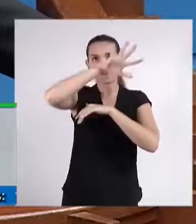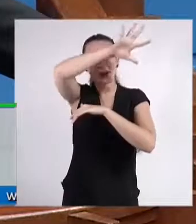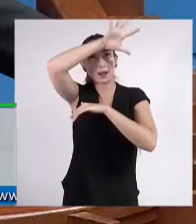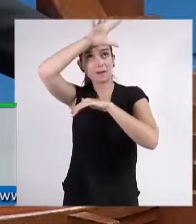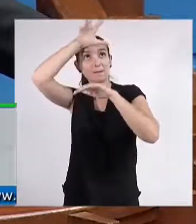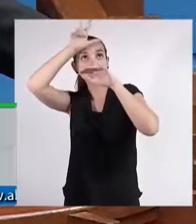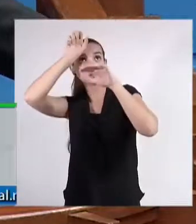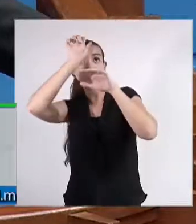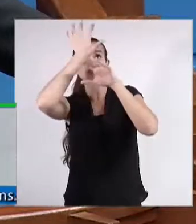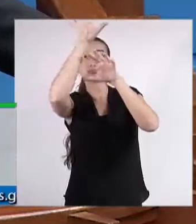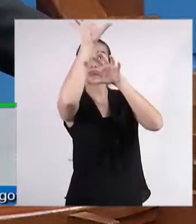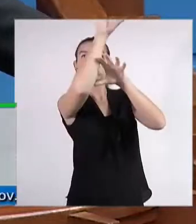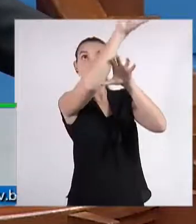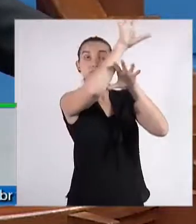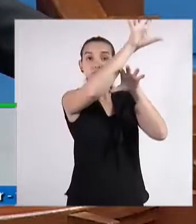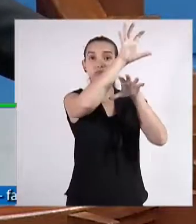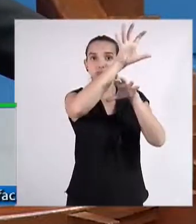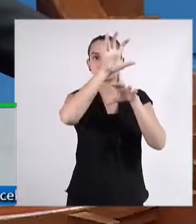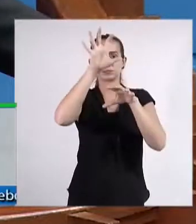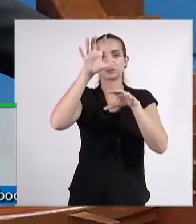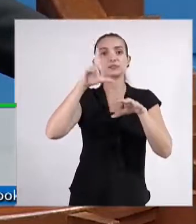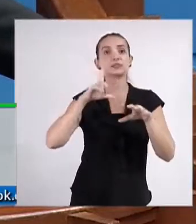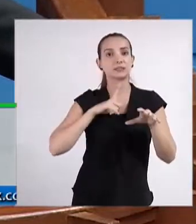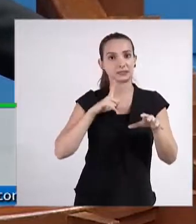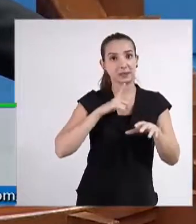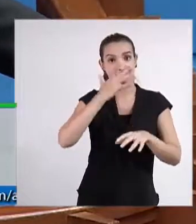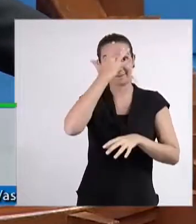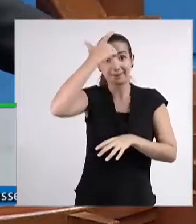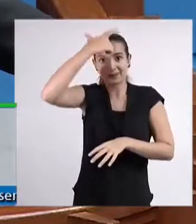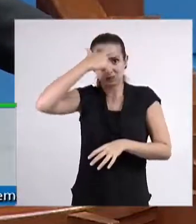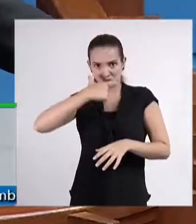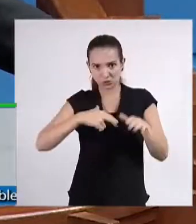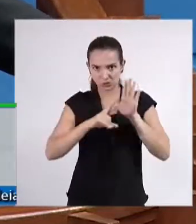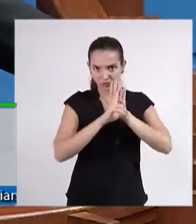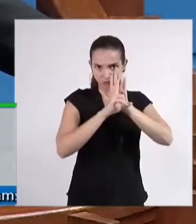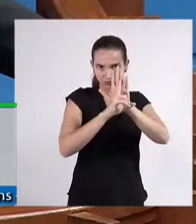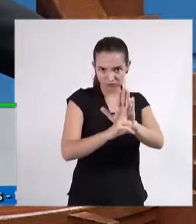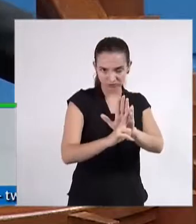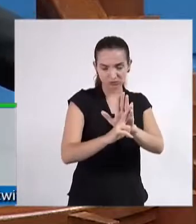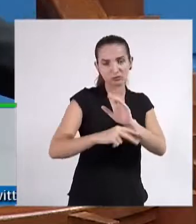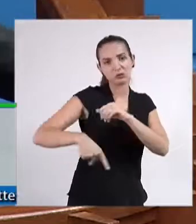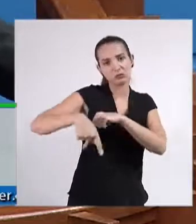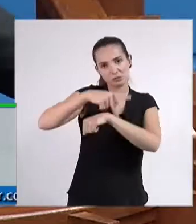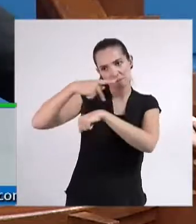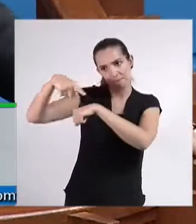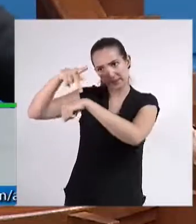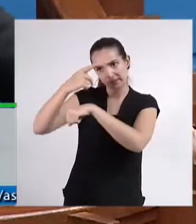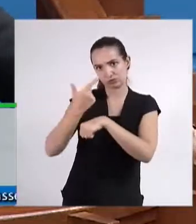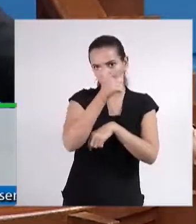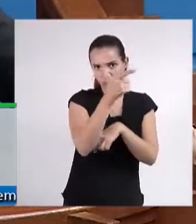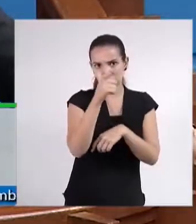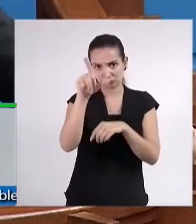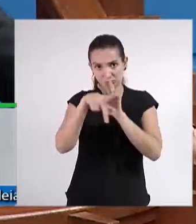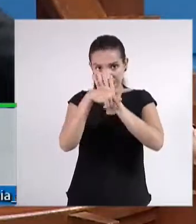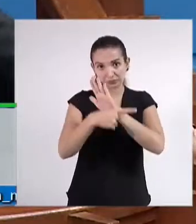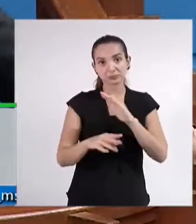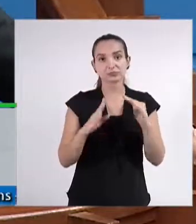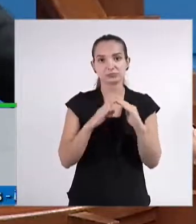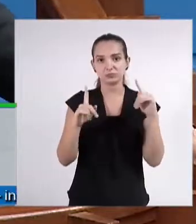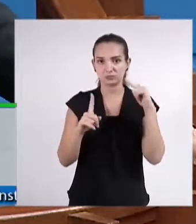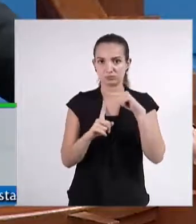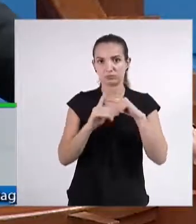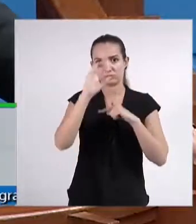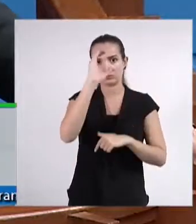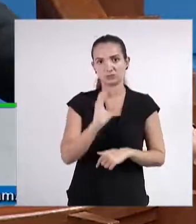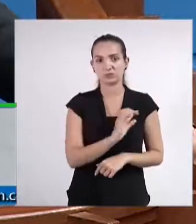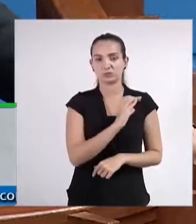representantes destes outros países da Igreja Católica estão participando numa comissão que